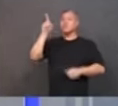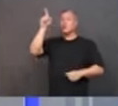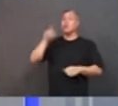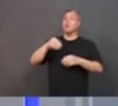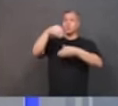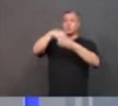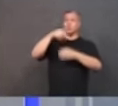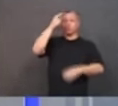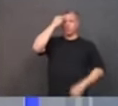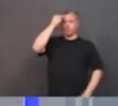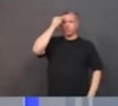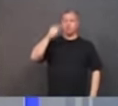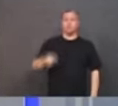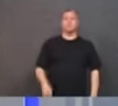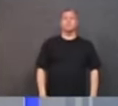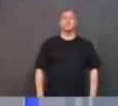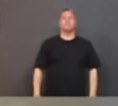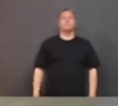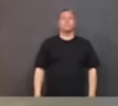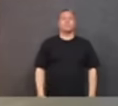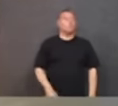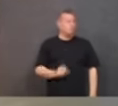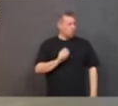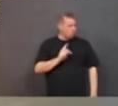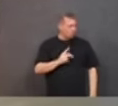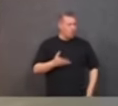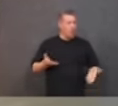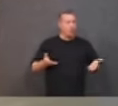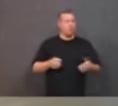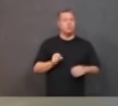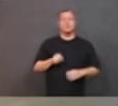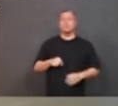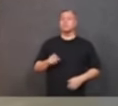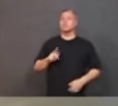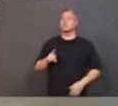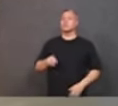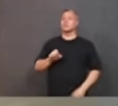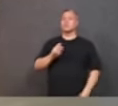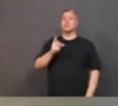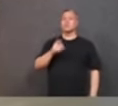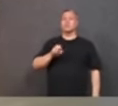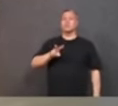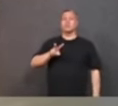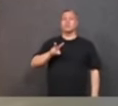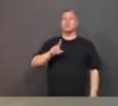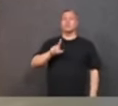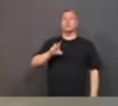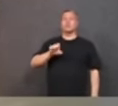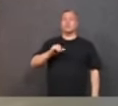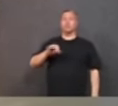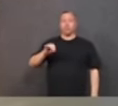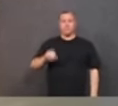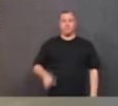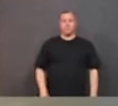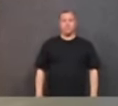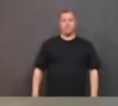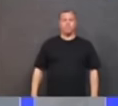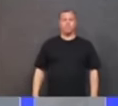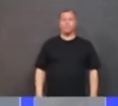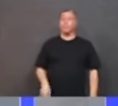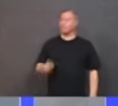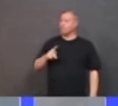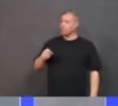universidade. Ok. Então, agora sim, professor Elvércio. Um minuto para a réplica. Professor